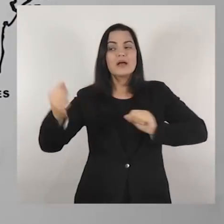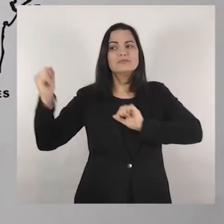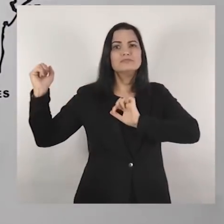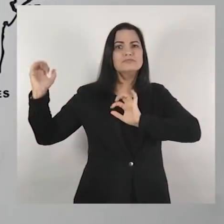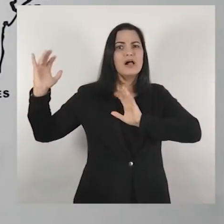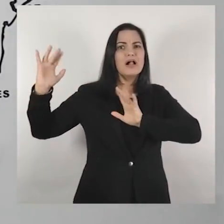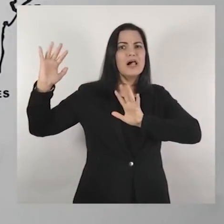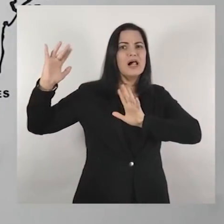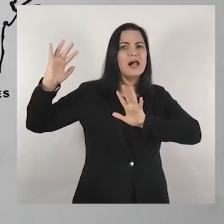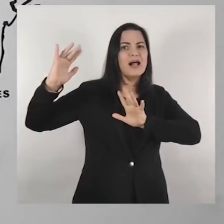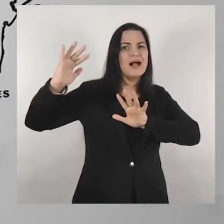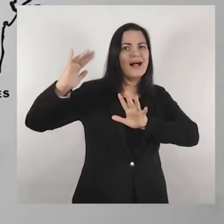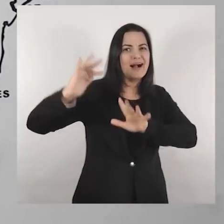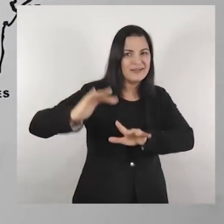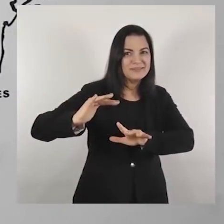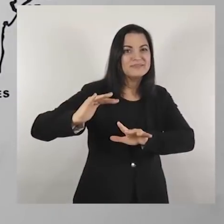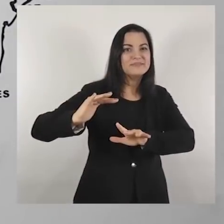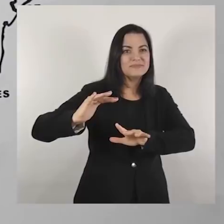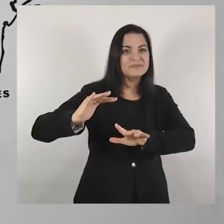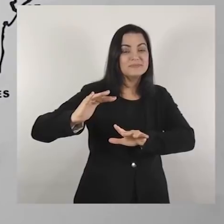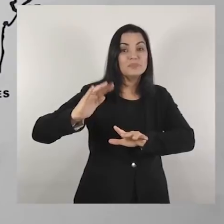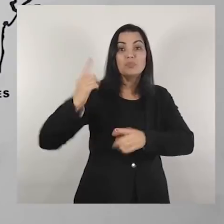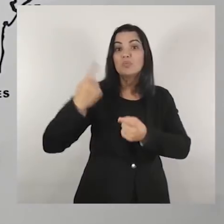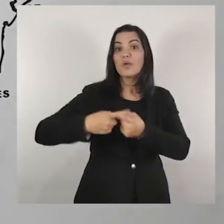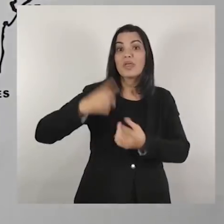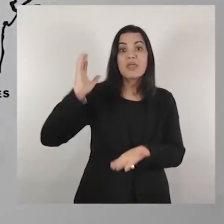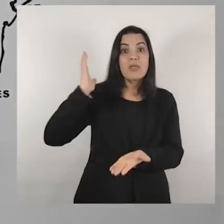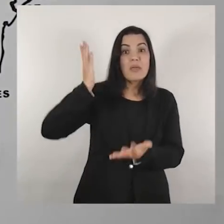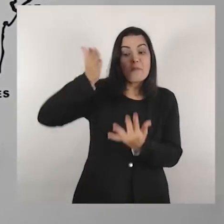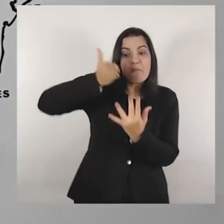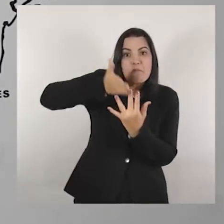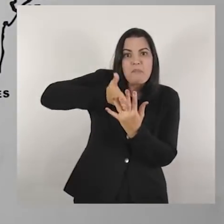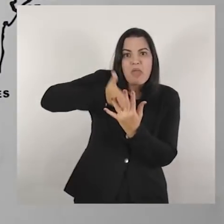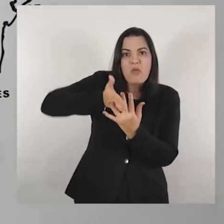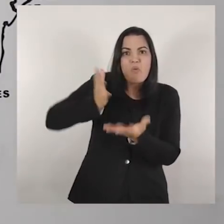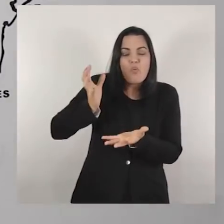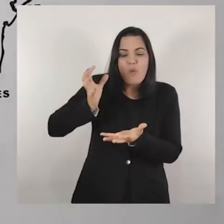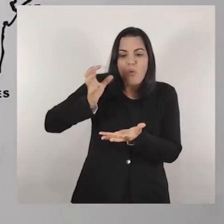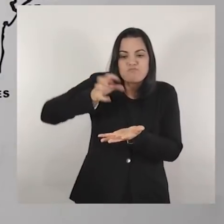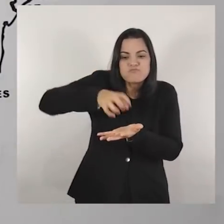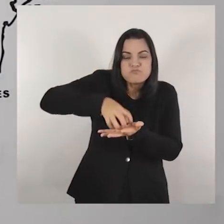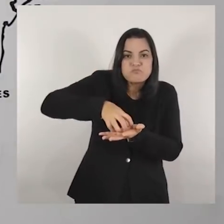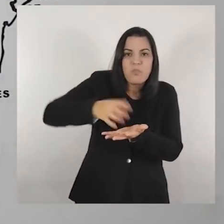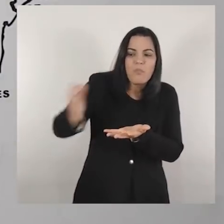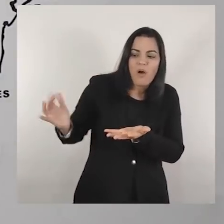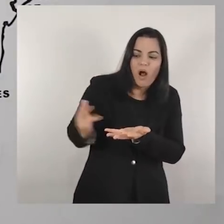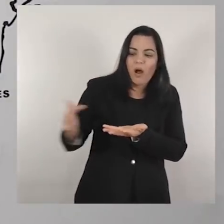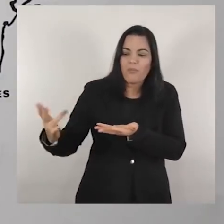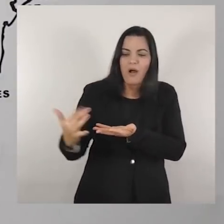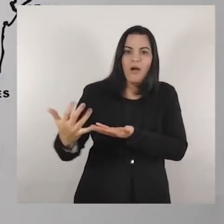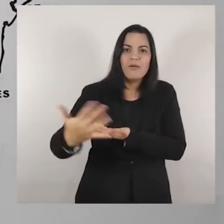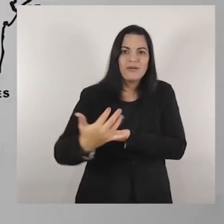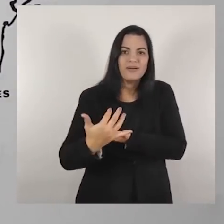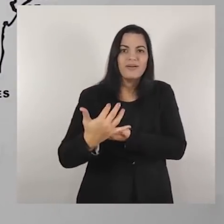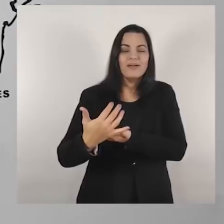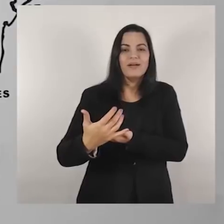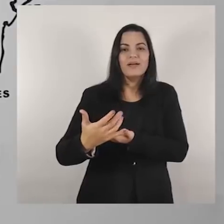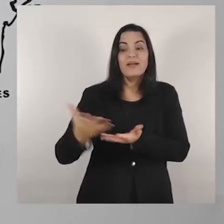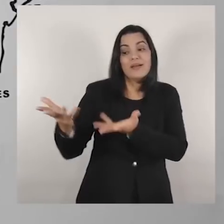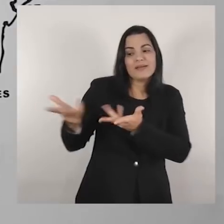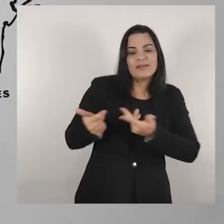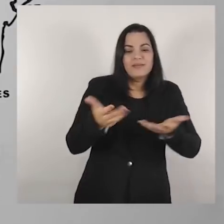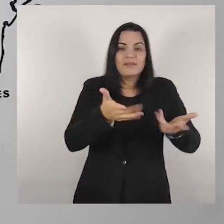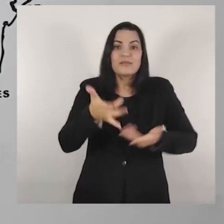todas as outras regiões do Brasil. Está bem no meio, então recebeu pessoas de